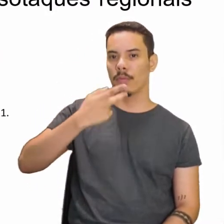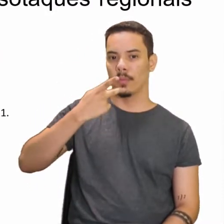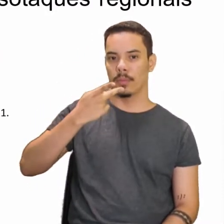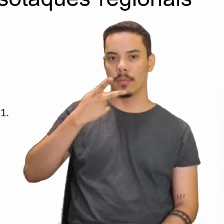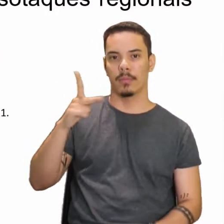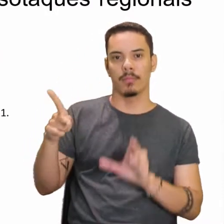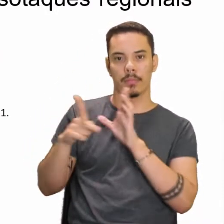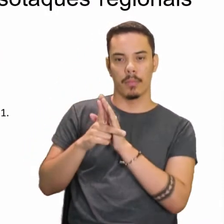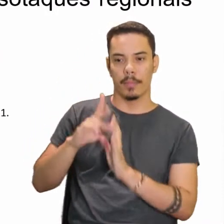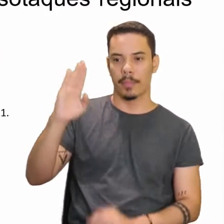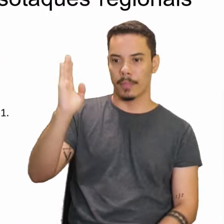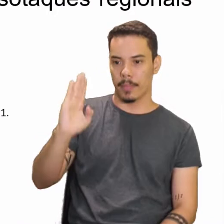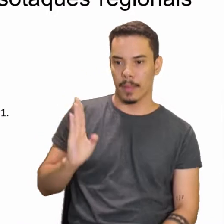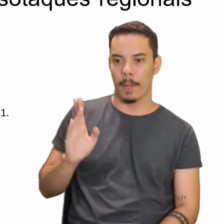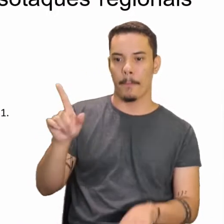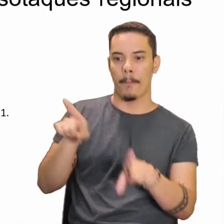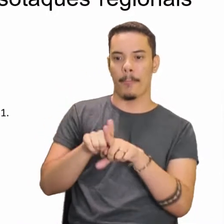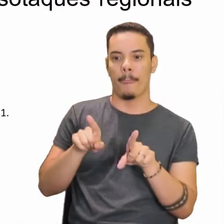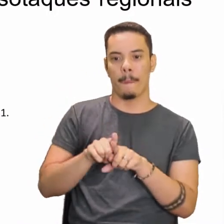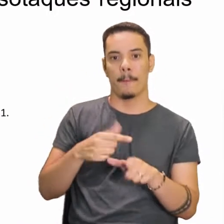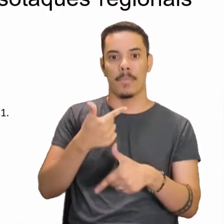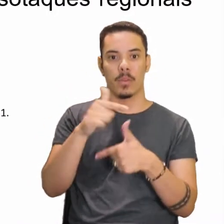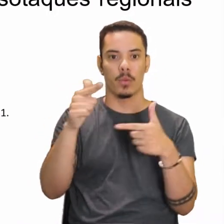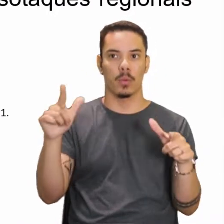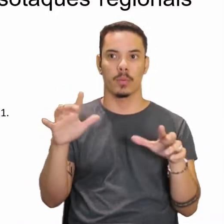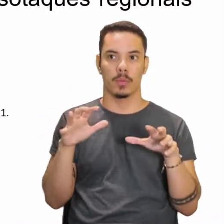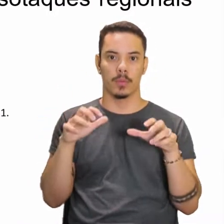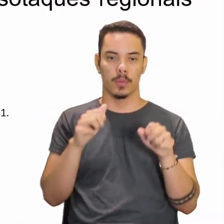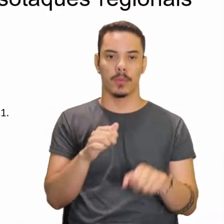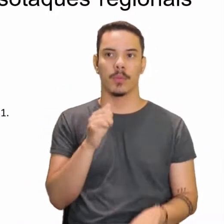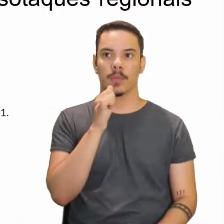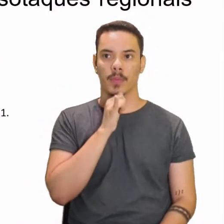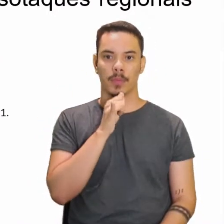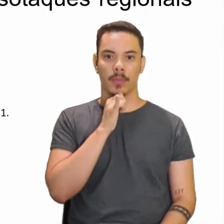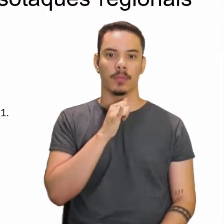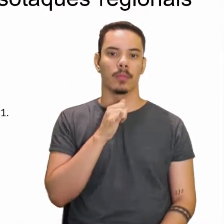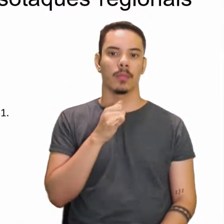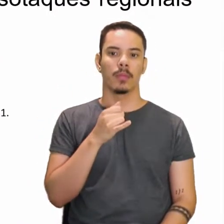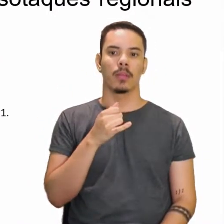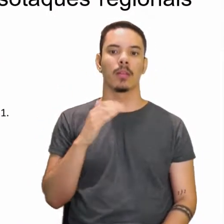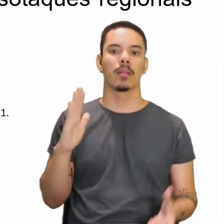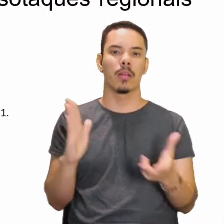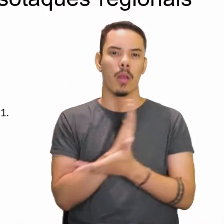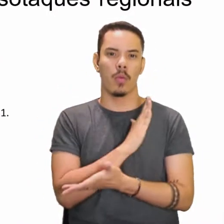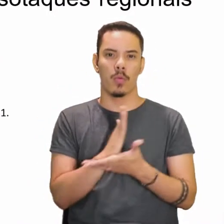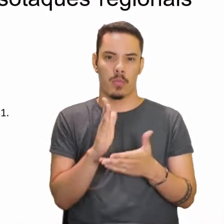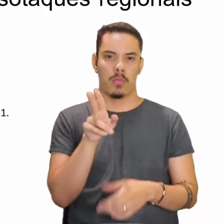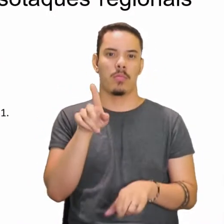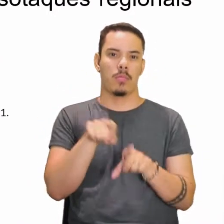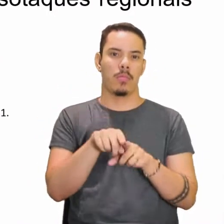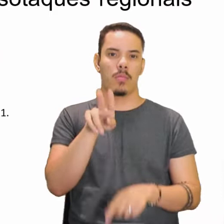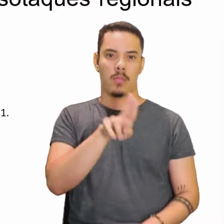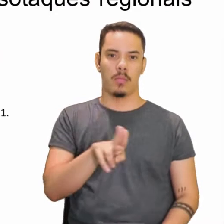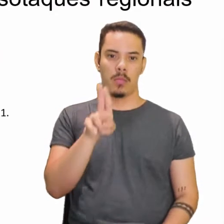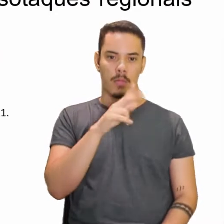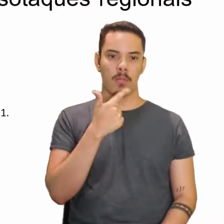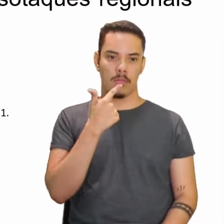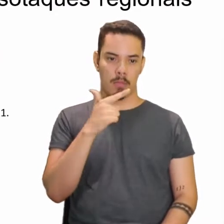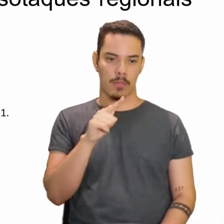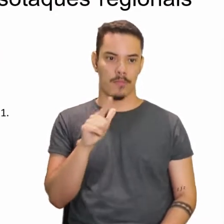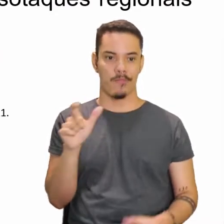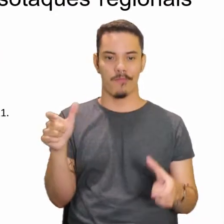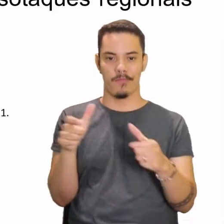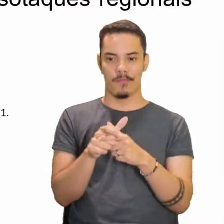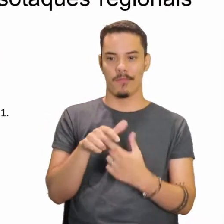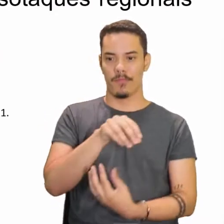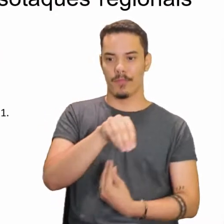do brasileiro. E em outras colônias portuguesas, como Angola e Moçambique, a mistura de povos foi menos